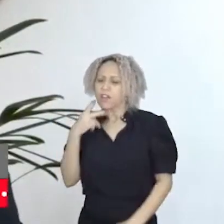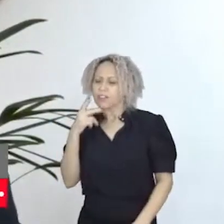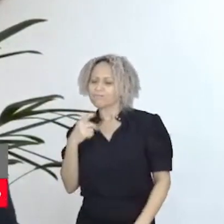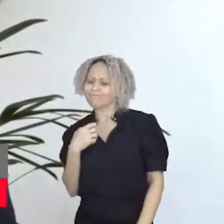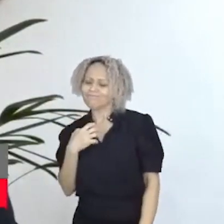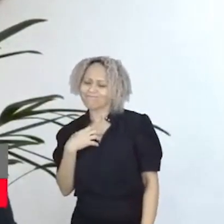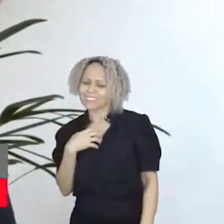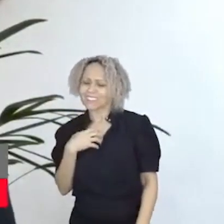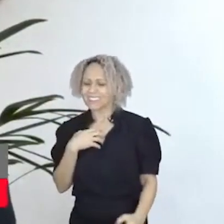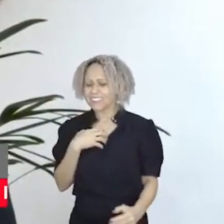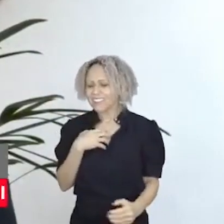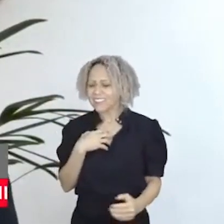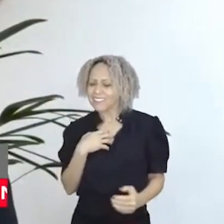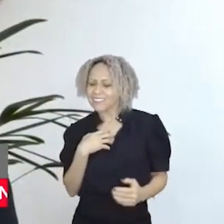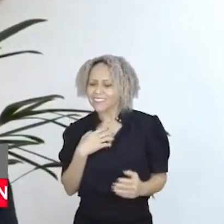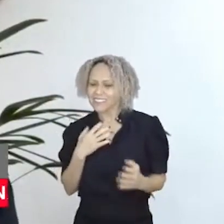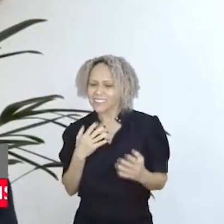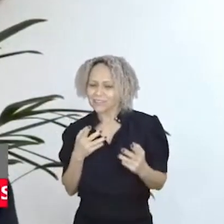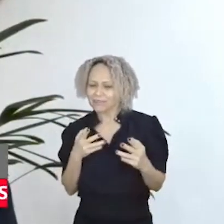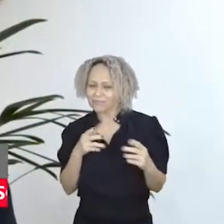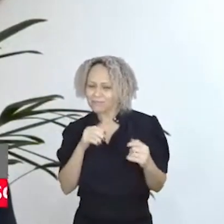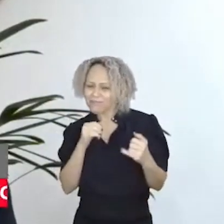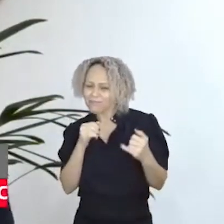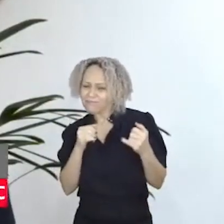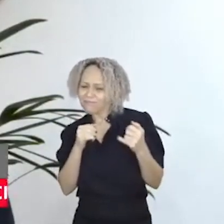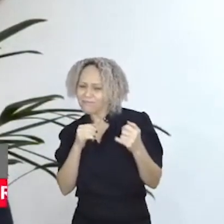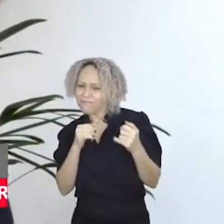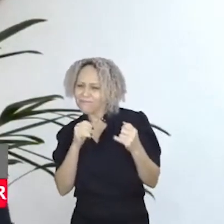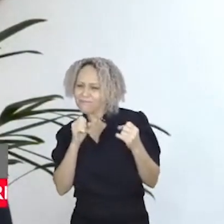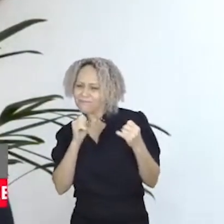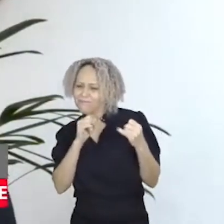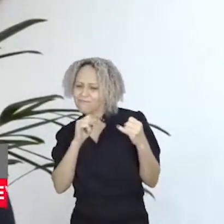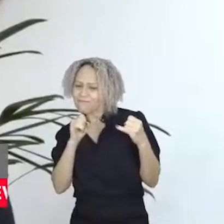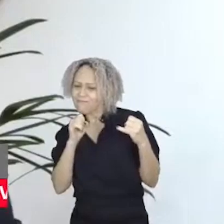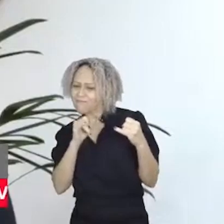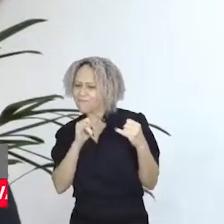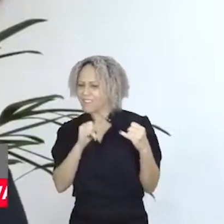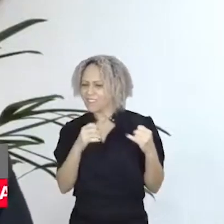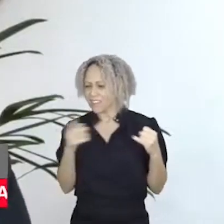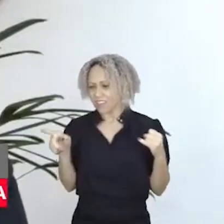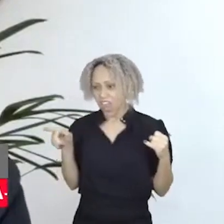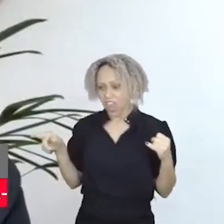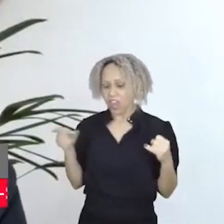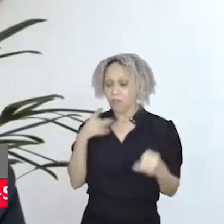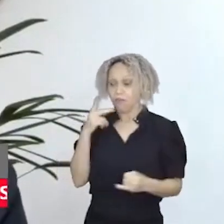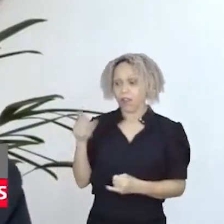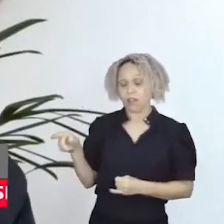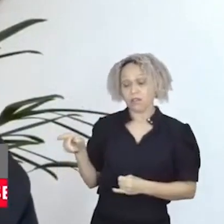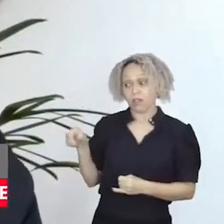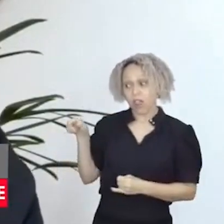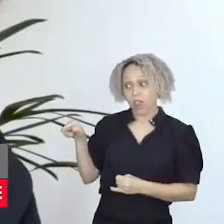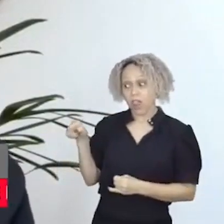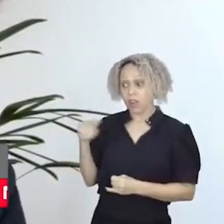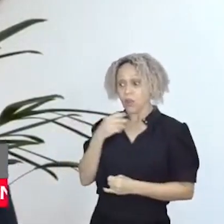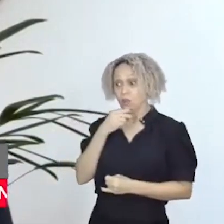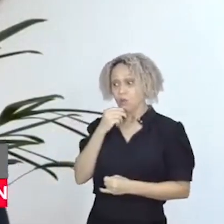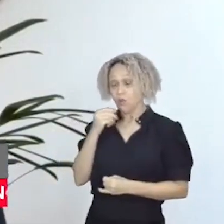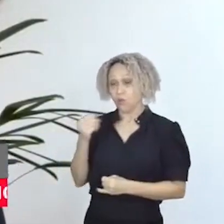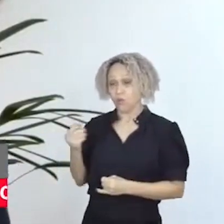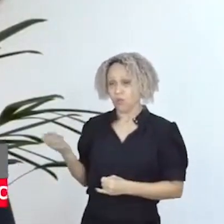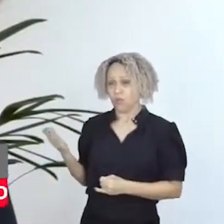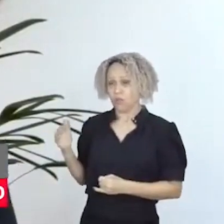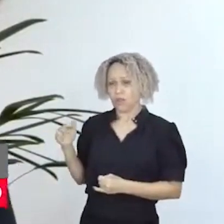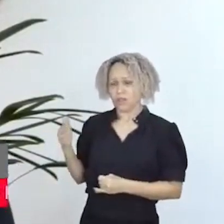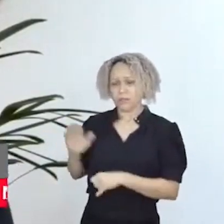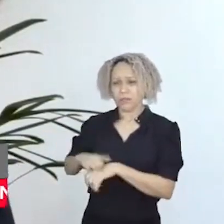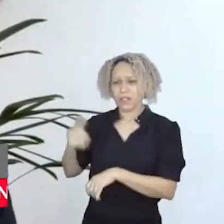ele fez isso na política, e isso a gente pôde observar em números, em dados. Então, a gente viu o feminicídio